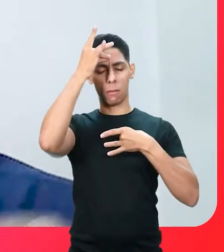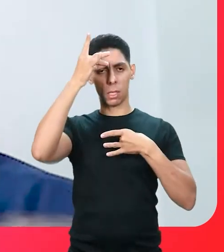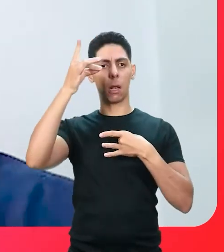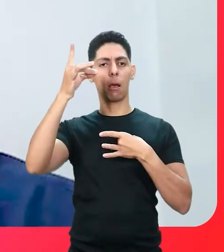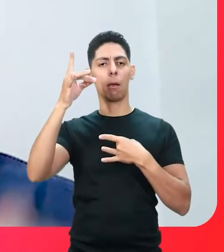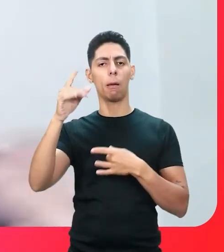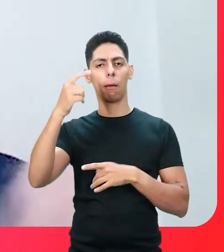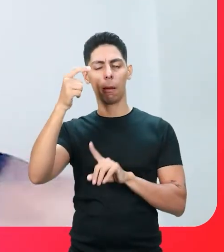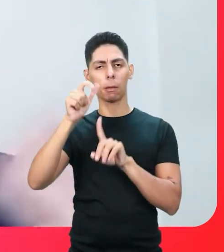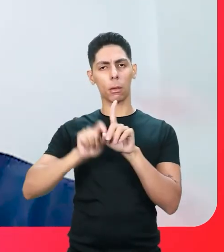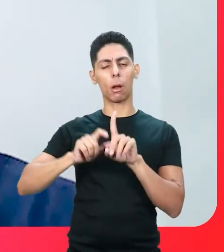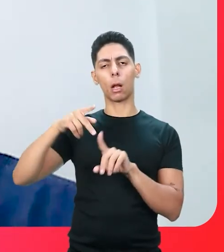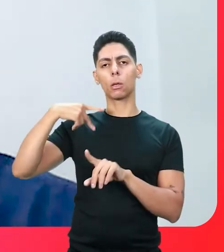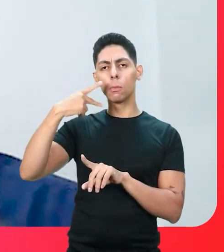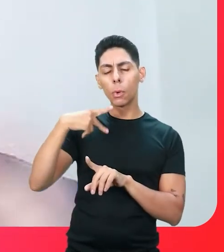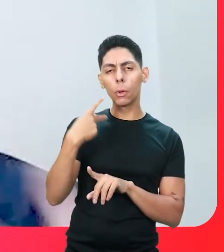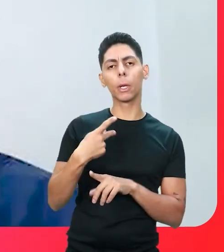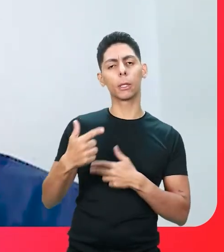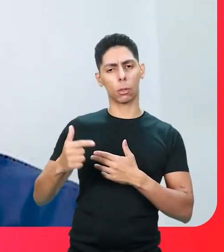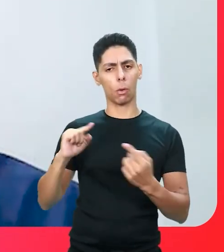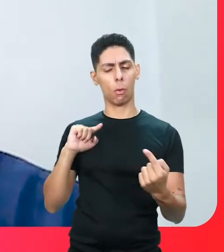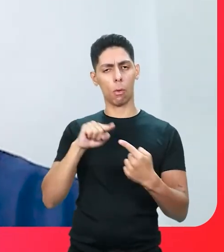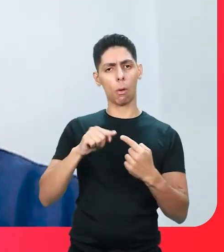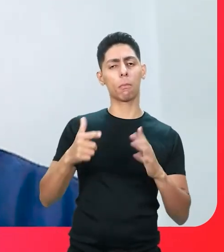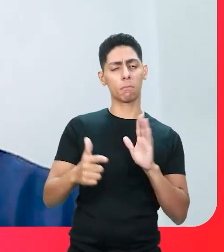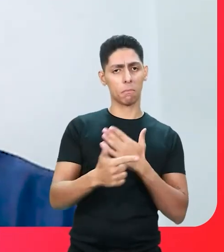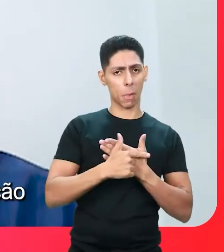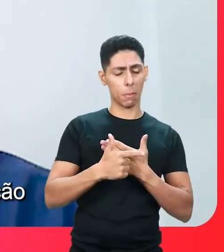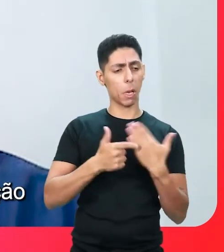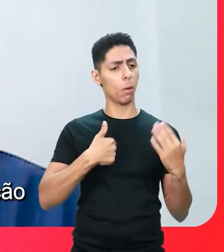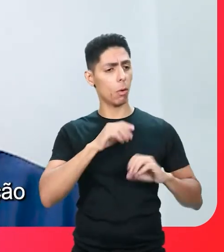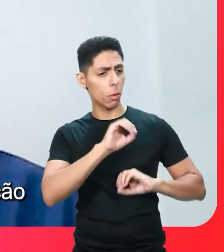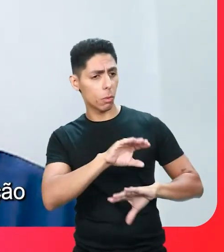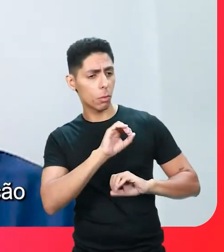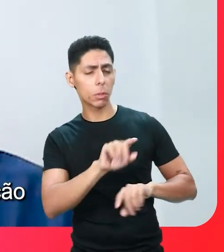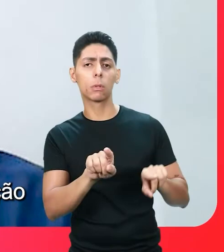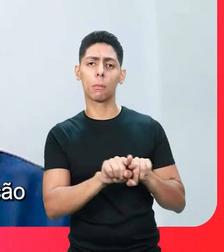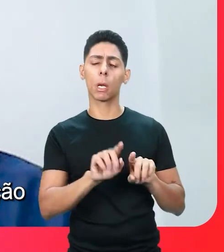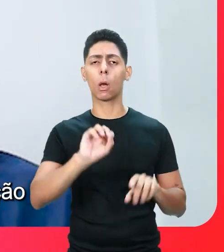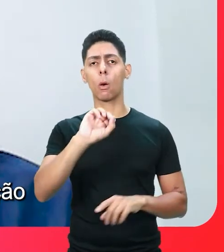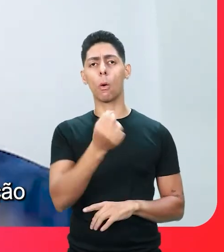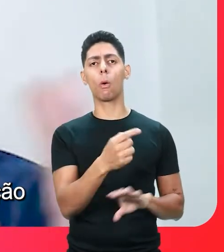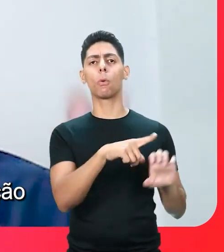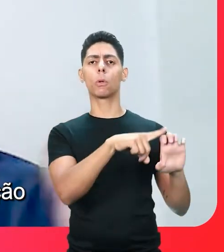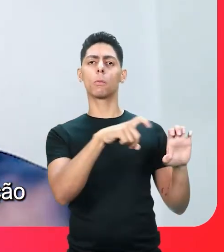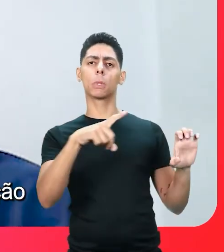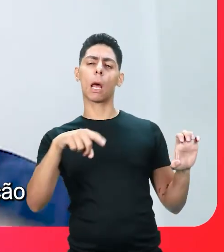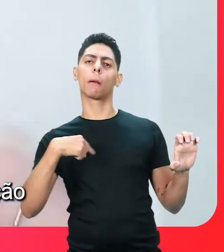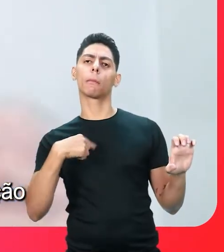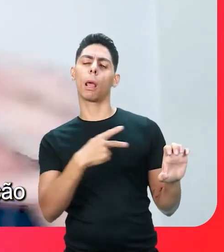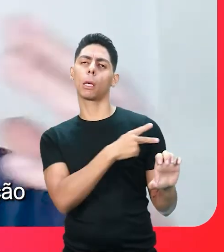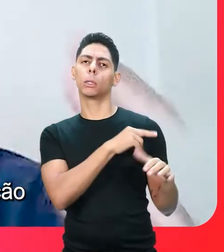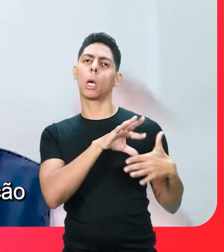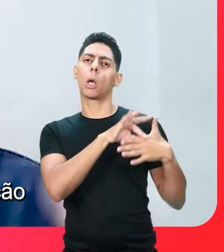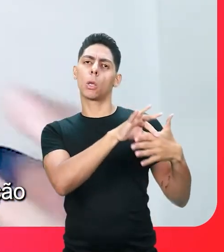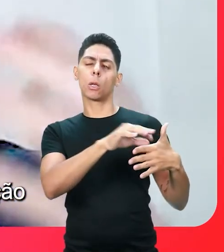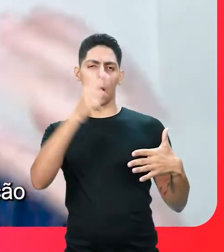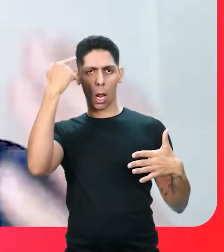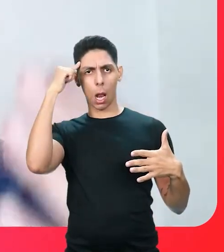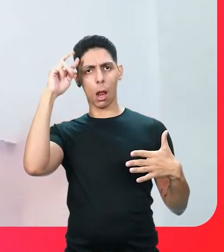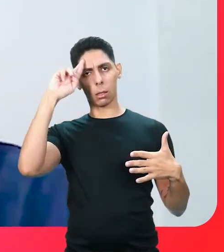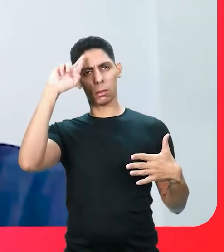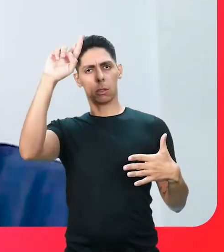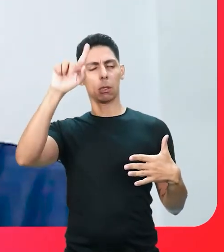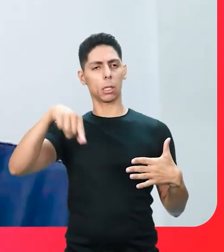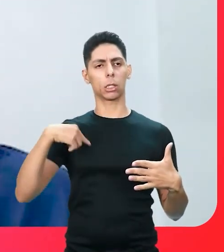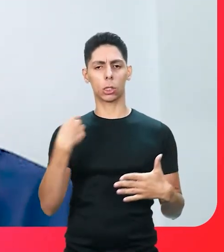né? Quando tem que fazer papel de políticos e tal, ou de empresários que têm cargo de direção, a gente vai ajudando a moldar,